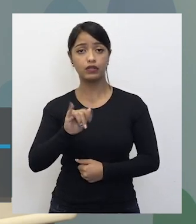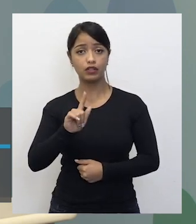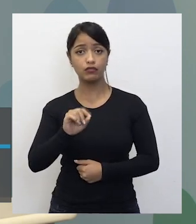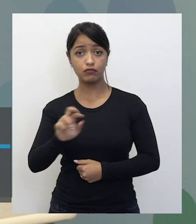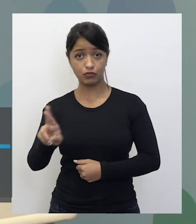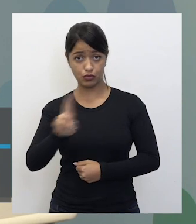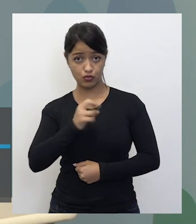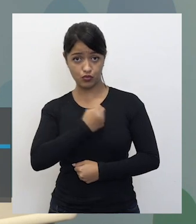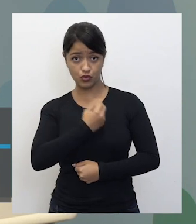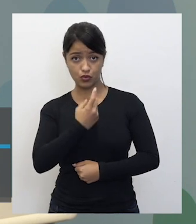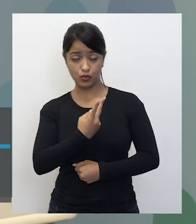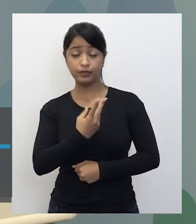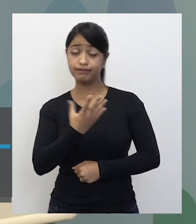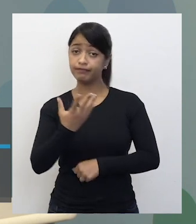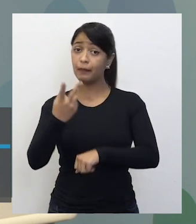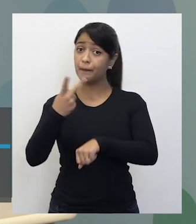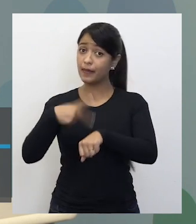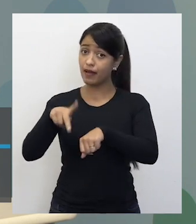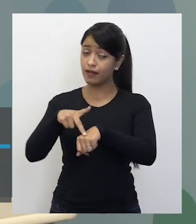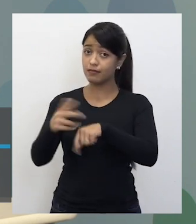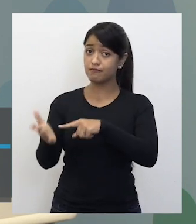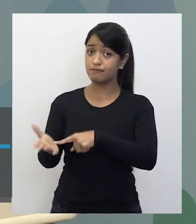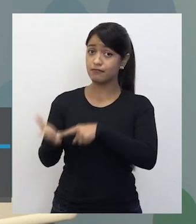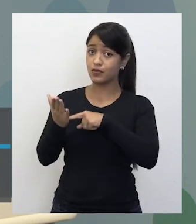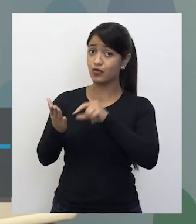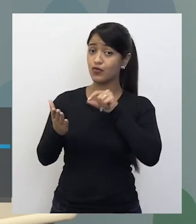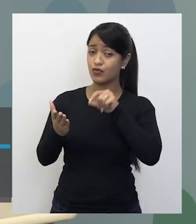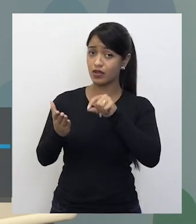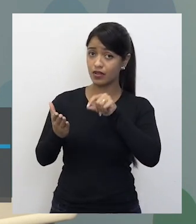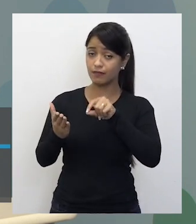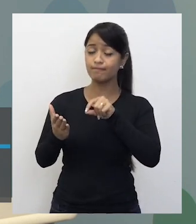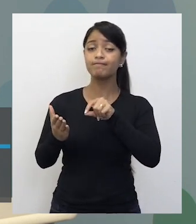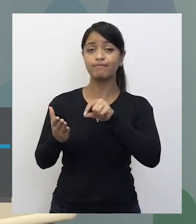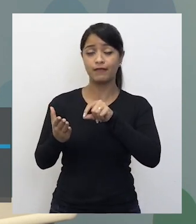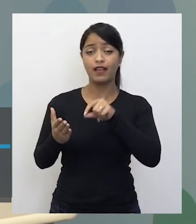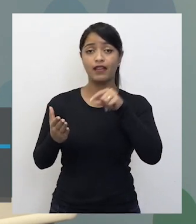países apresentam números inferiores aos grandes